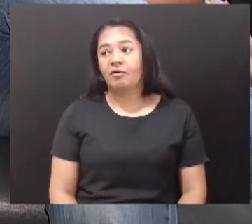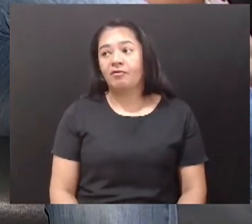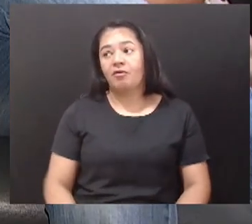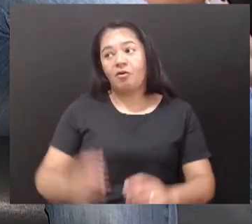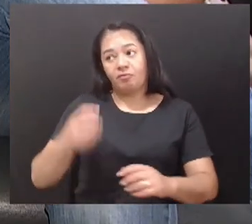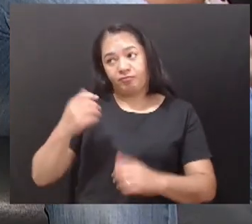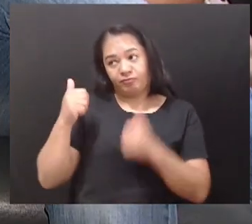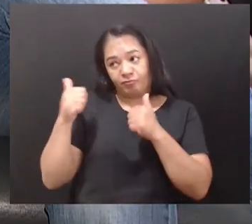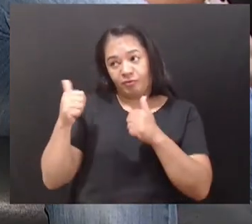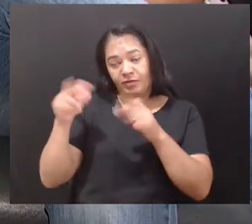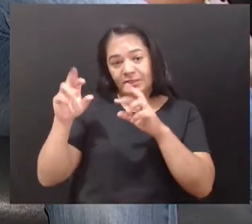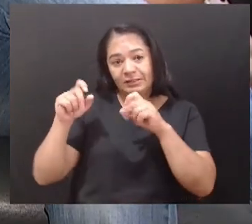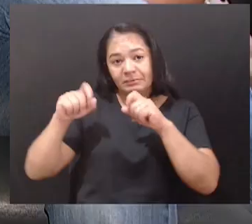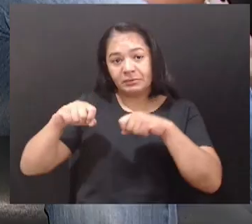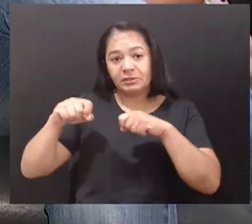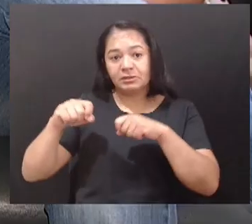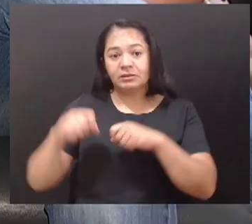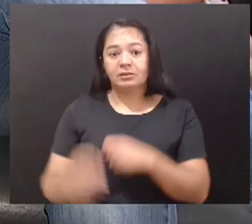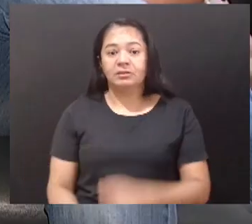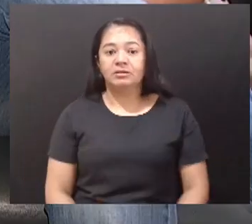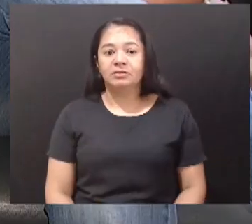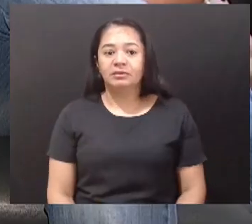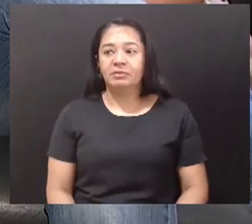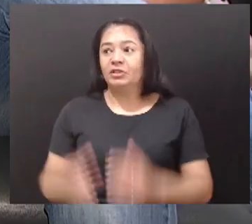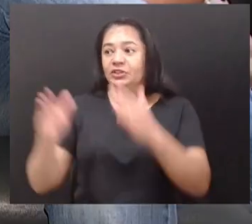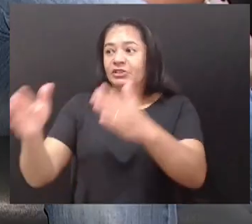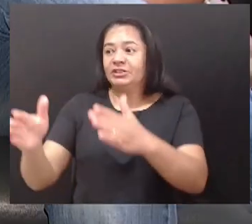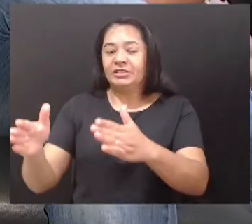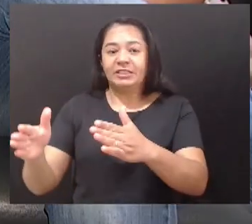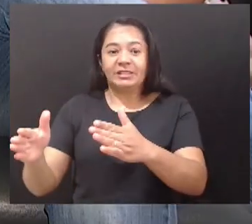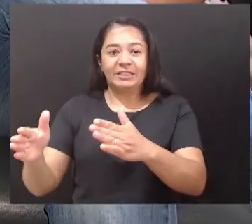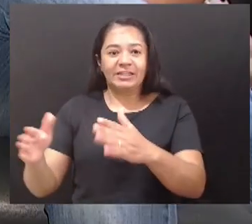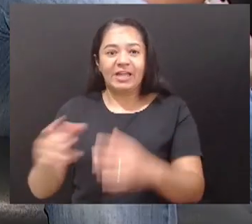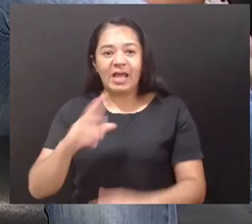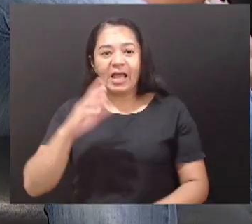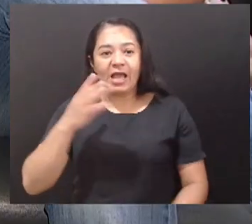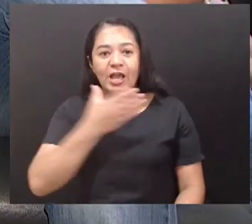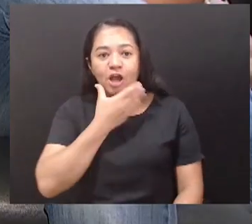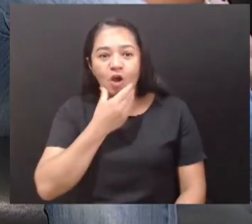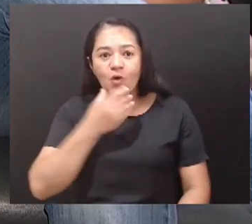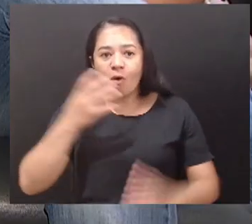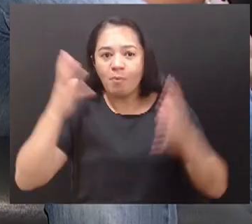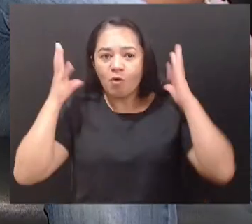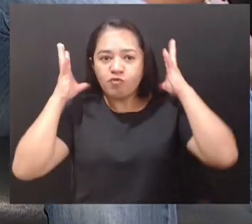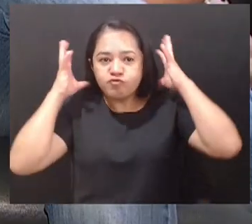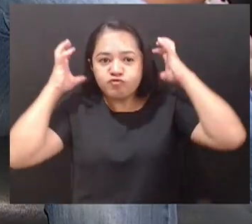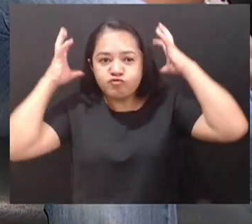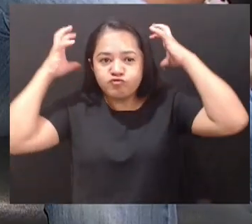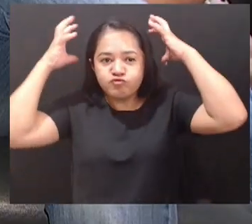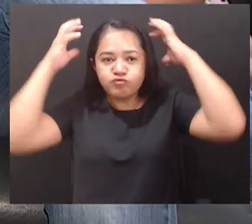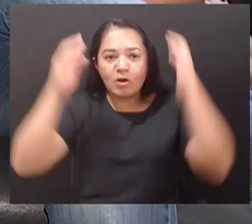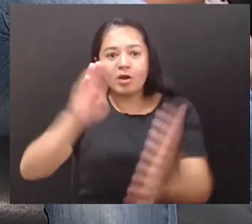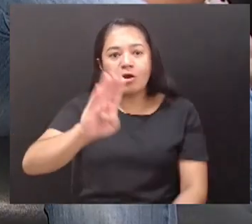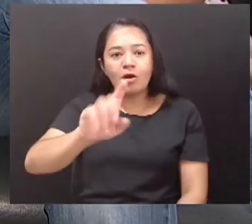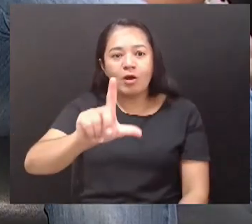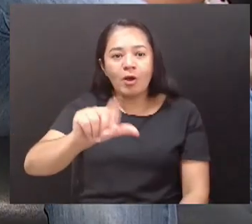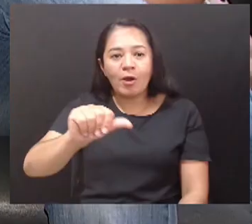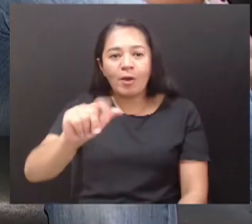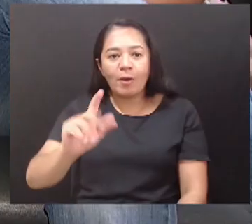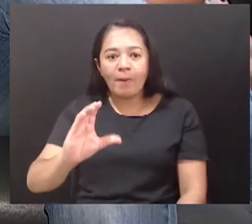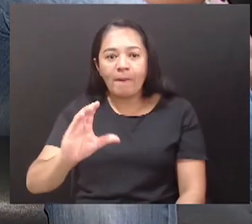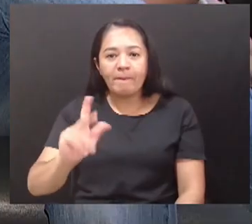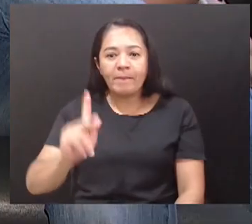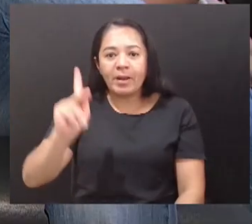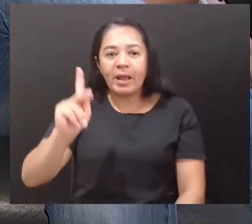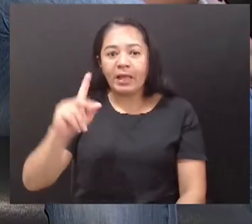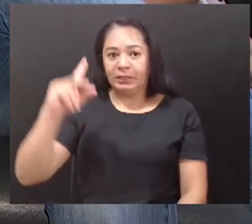cheguei lá, por sorte, era um black ainda bem grande. Que o black, quanto maior, mais dificuldade ainda, né? Mais